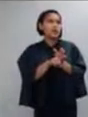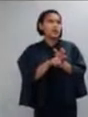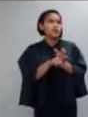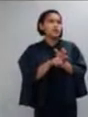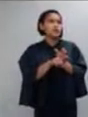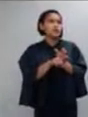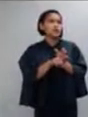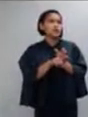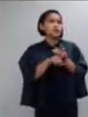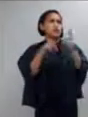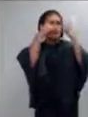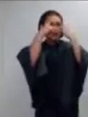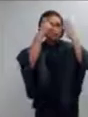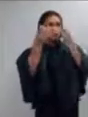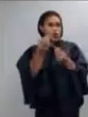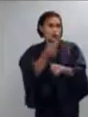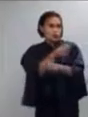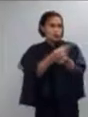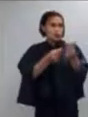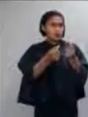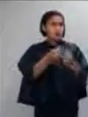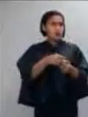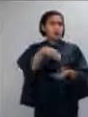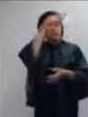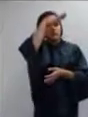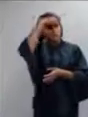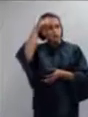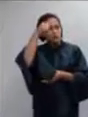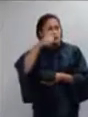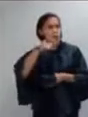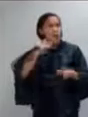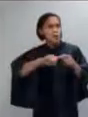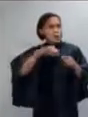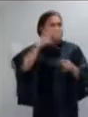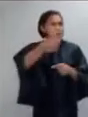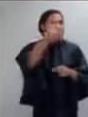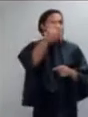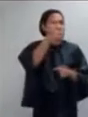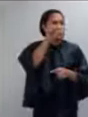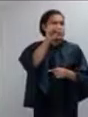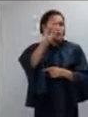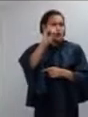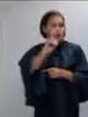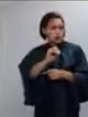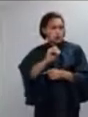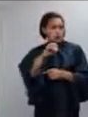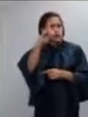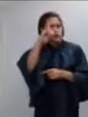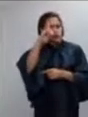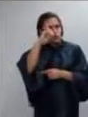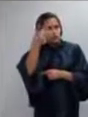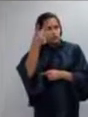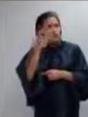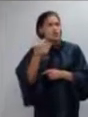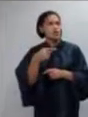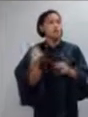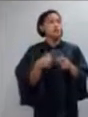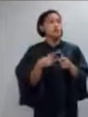Grosso por mais 180 dias, em razão de investigações que têm